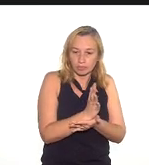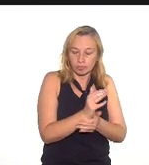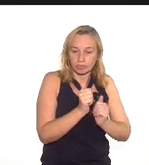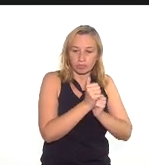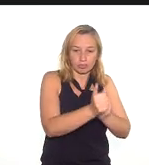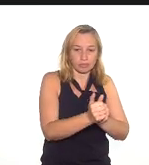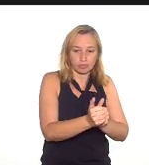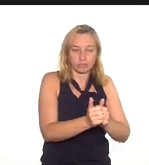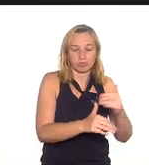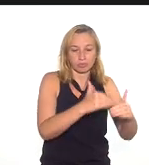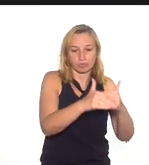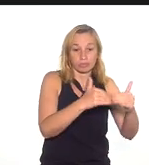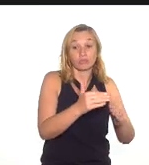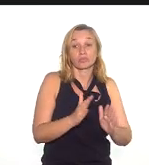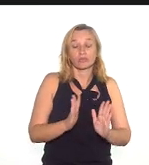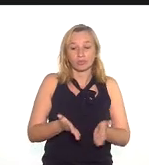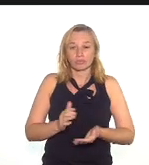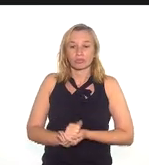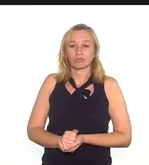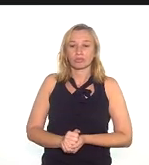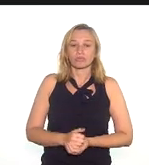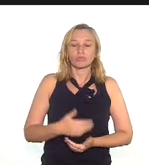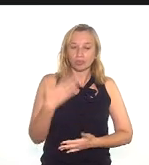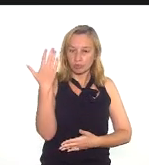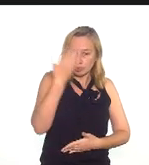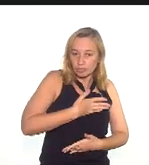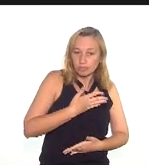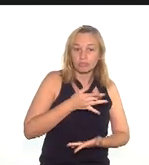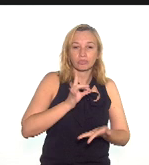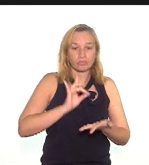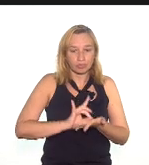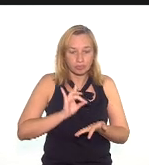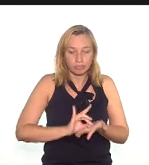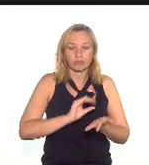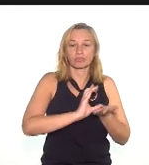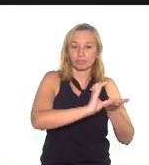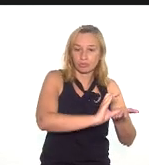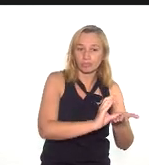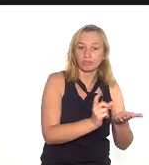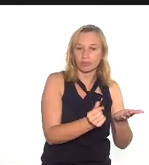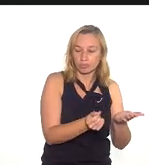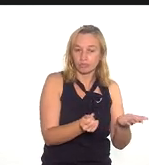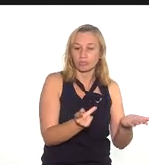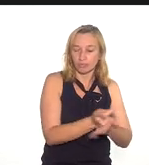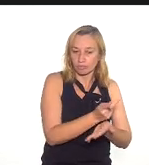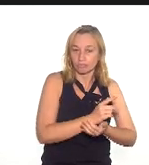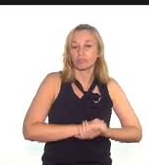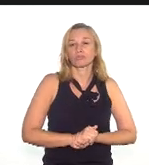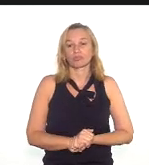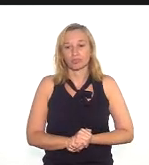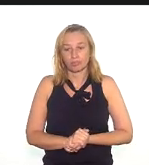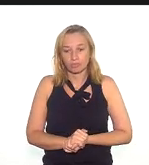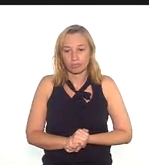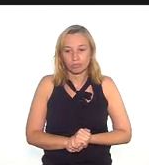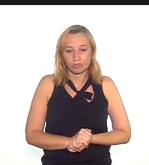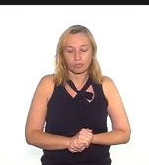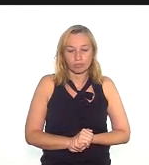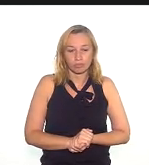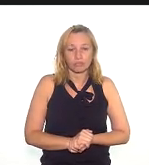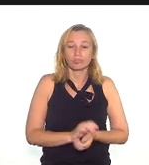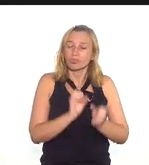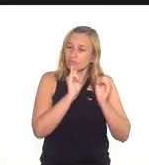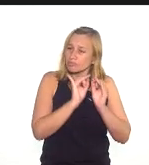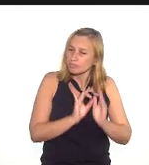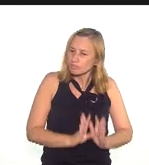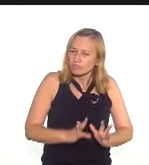portanto, da comprovação de que esses recursos foram realmente aportados. É, uma